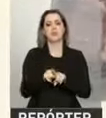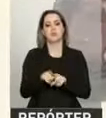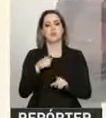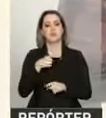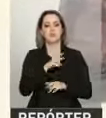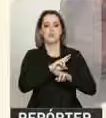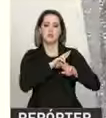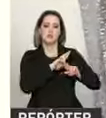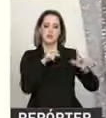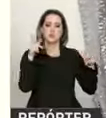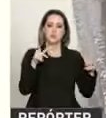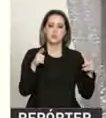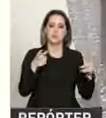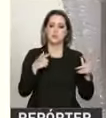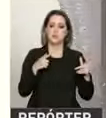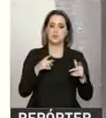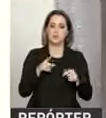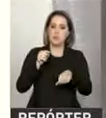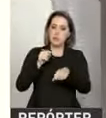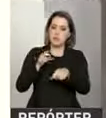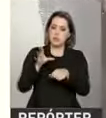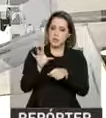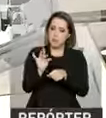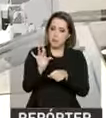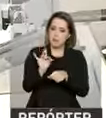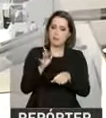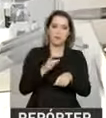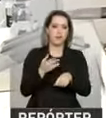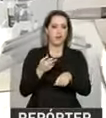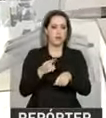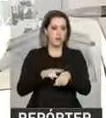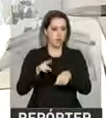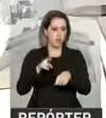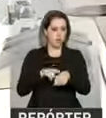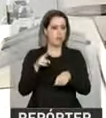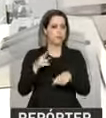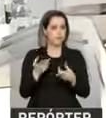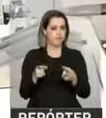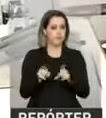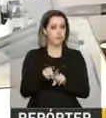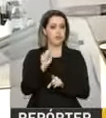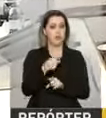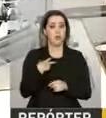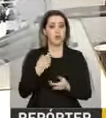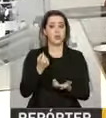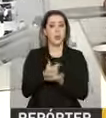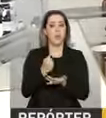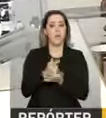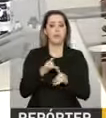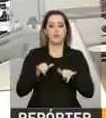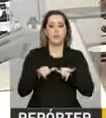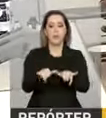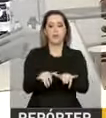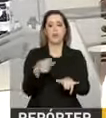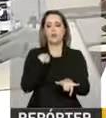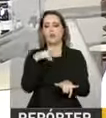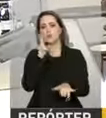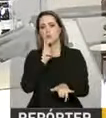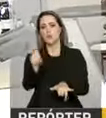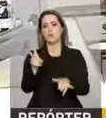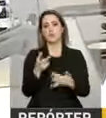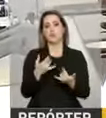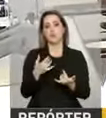já há uma diferença na consistência da carne. O que a gente tem que levar em consideração quando for fazer a compra no supermercado é fazer